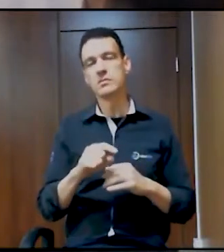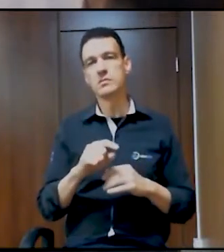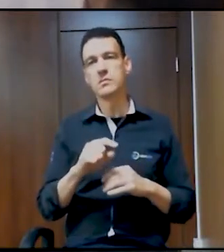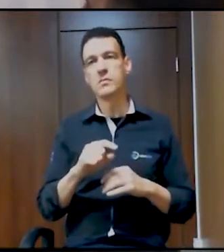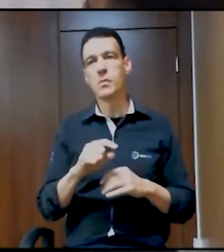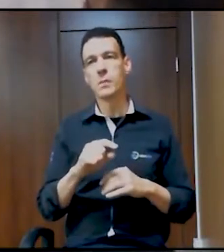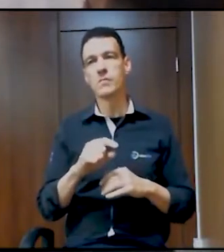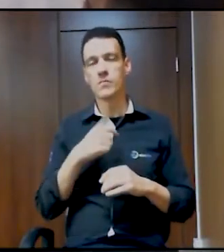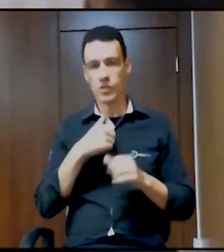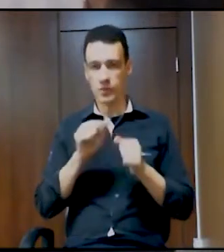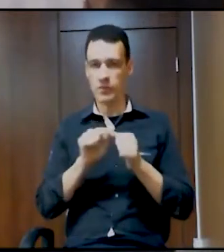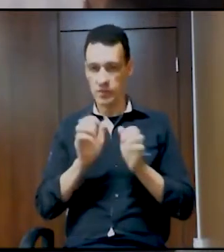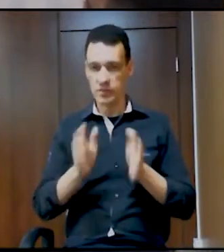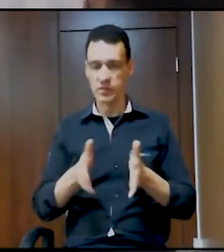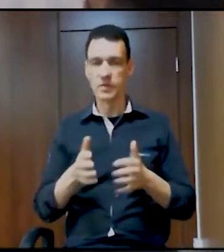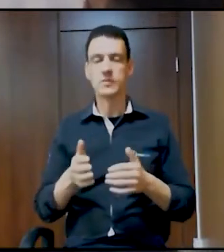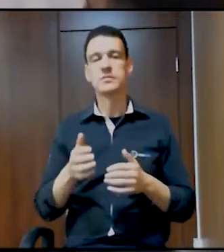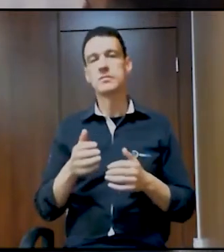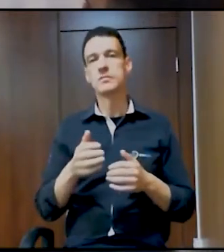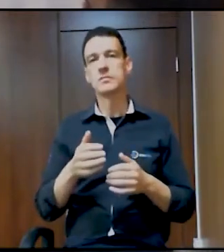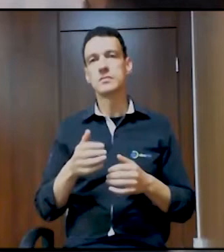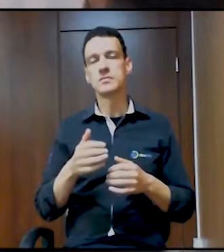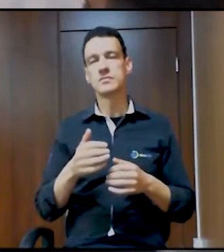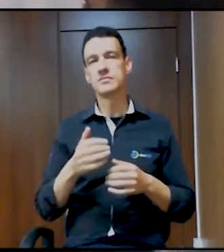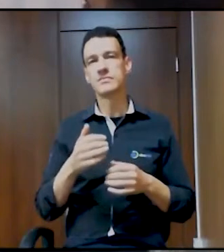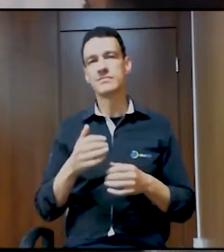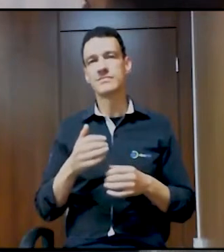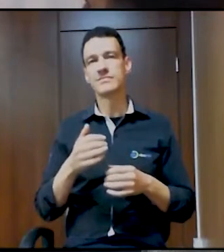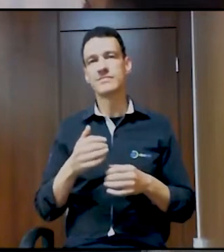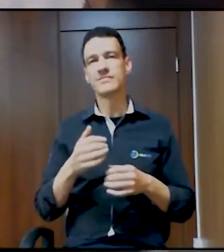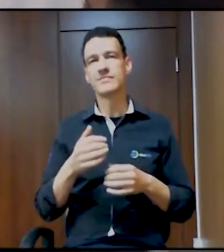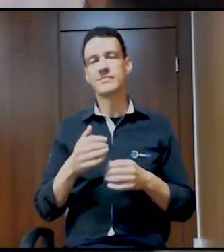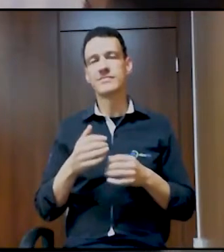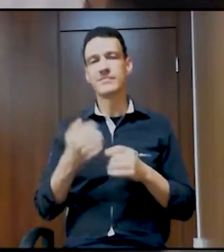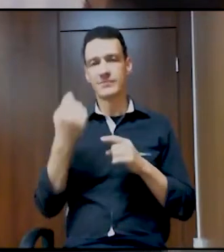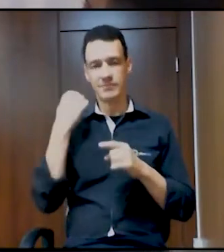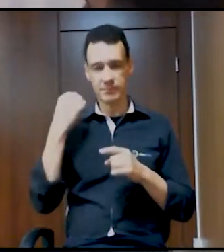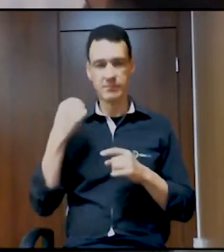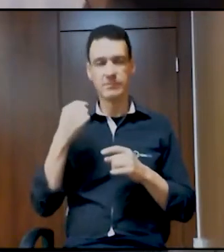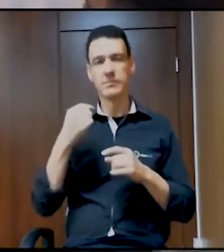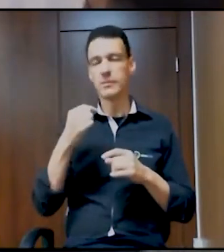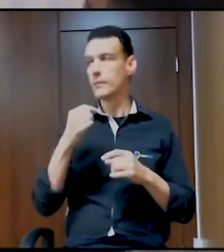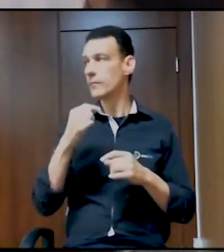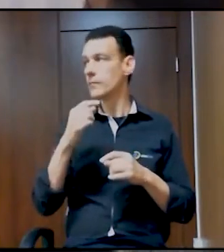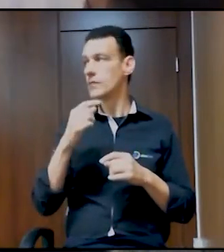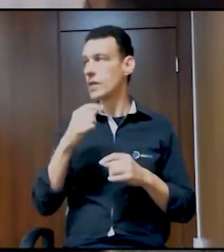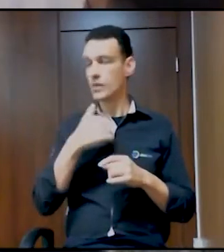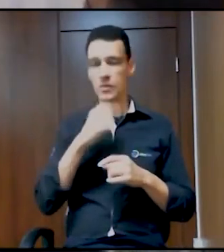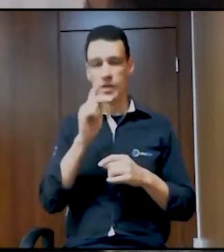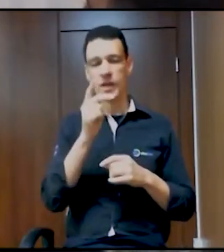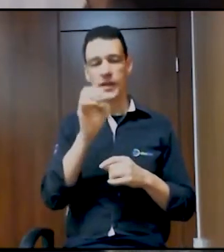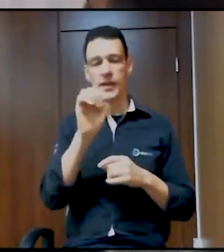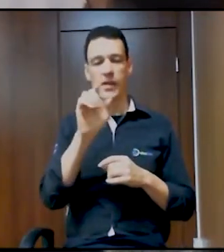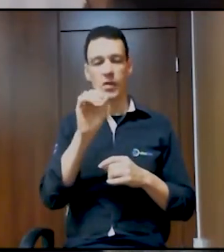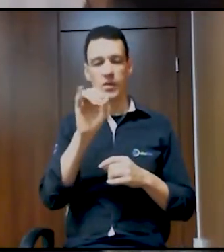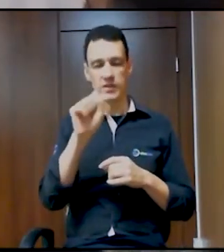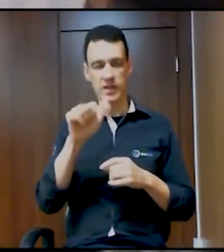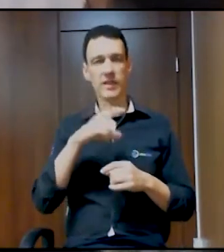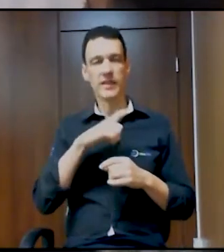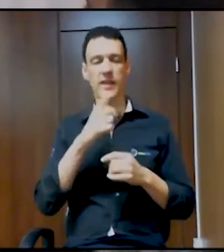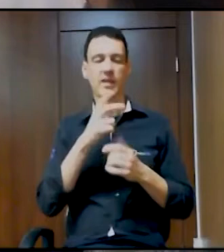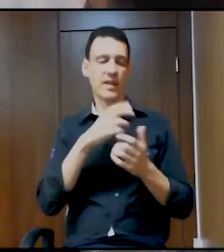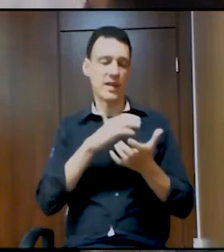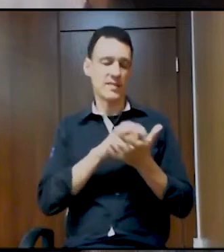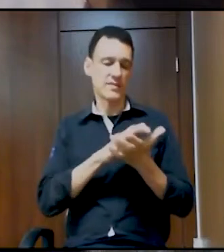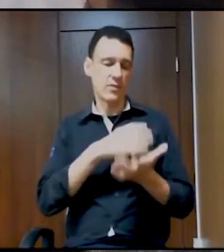eu fiz, né, desde a luta. Eu sou Luísa, tenho um casal de filhos, né? Também sou